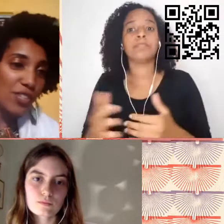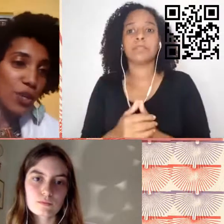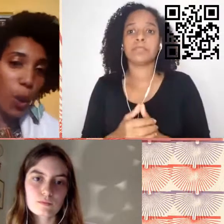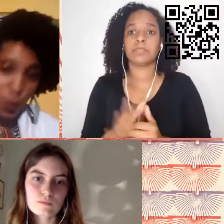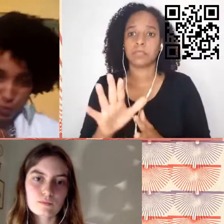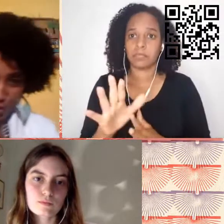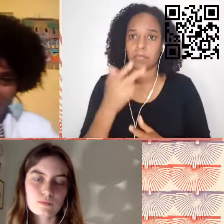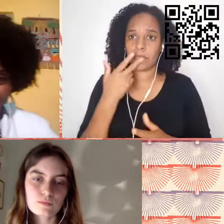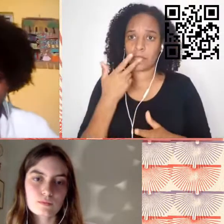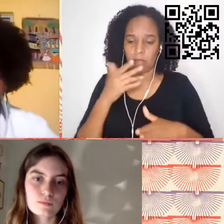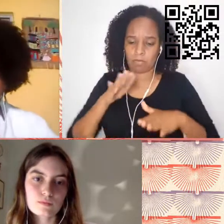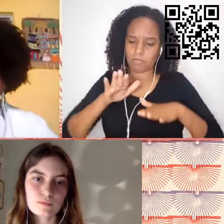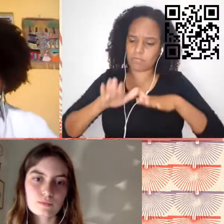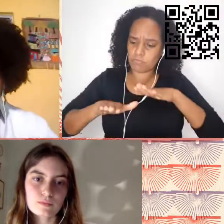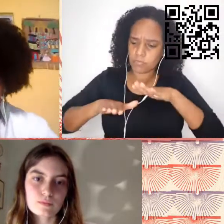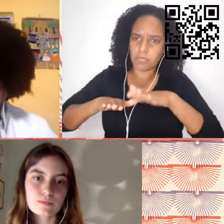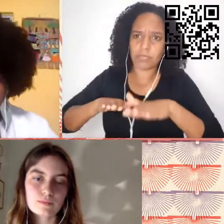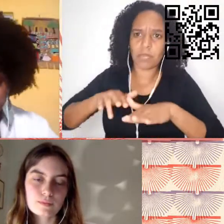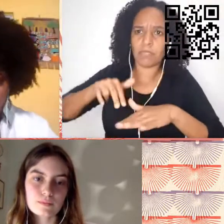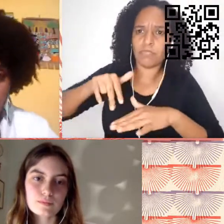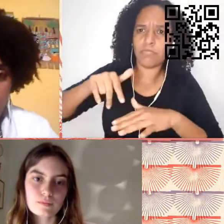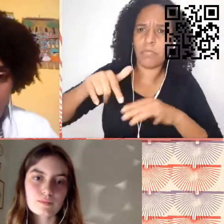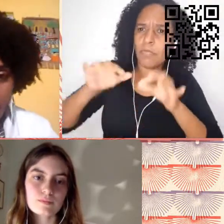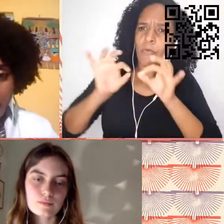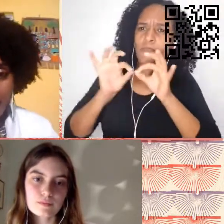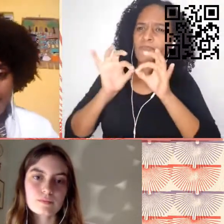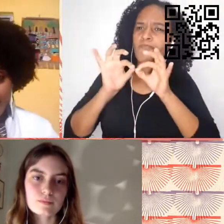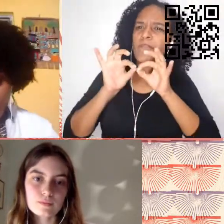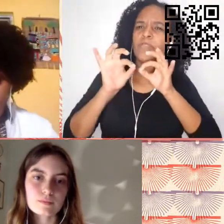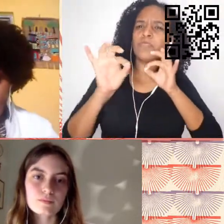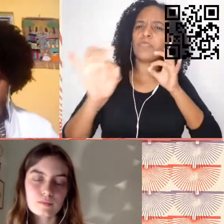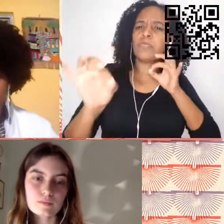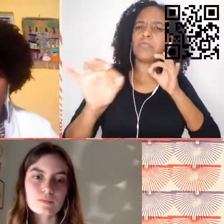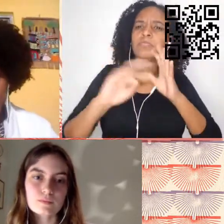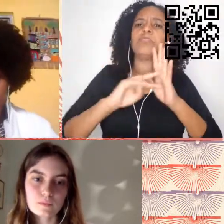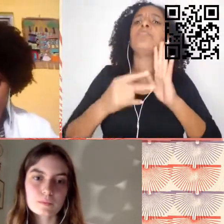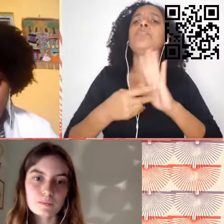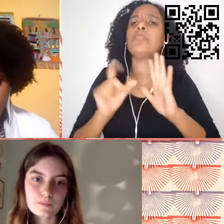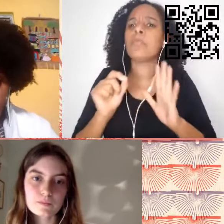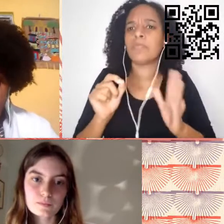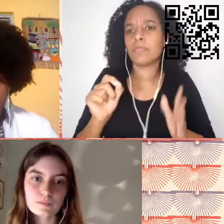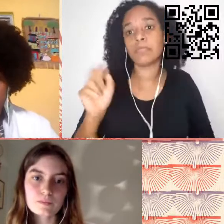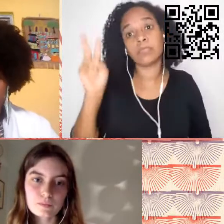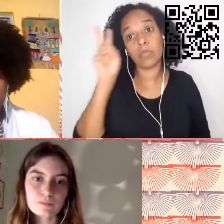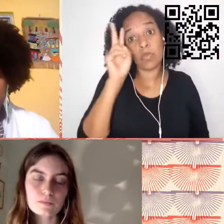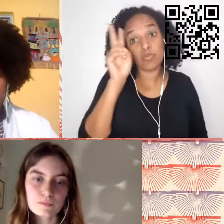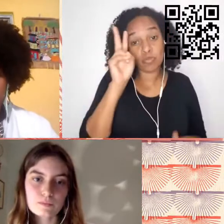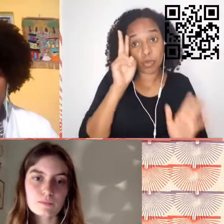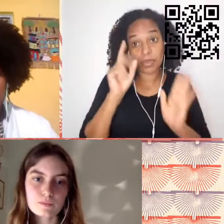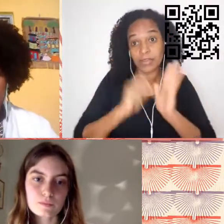passos vêm de longe. Né? O que, que isso quer dizer? Que essa trajetória de texto